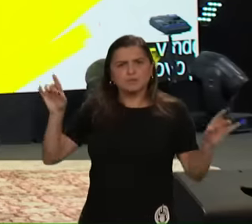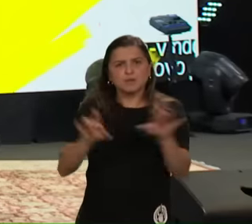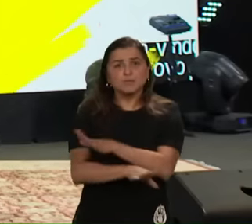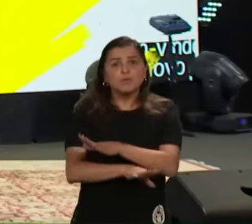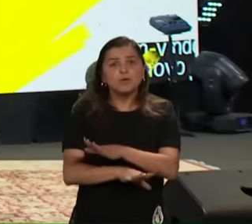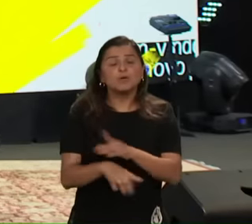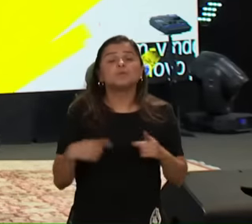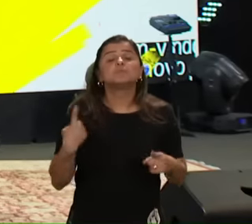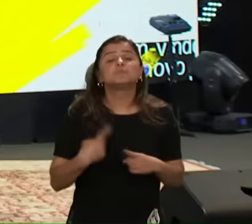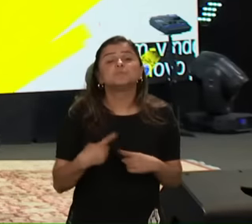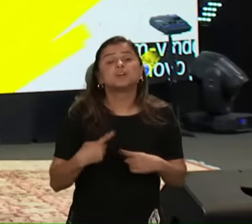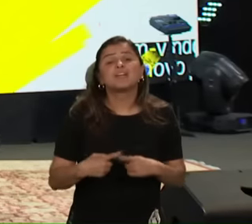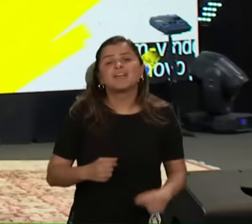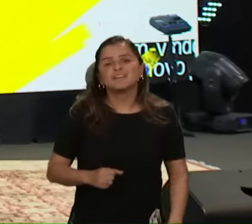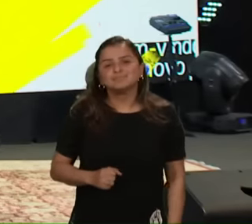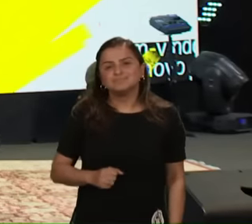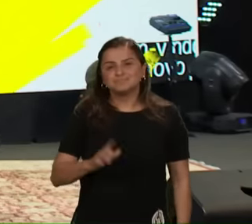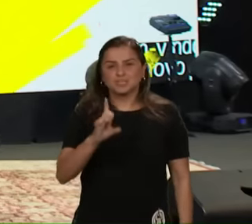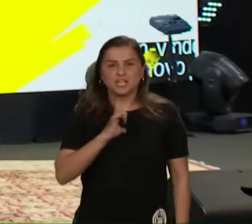Por causa do propósito.